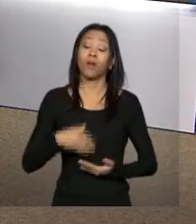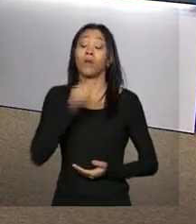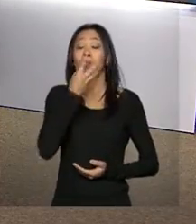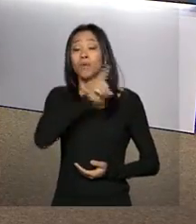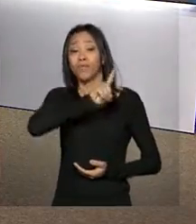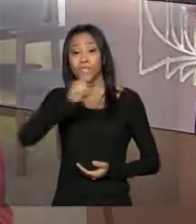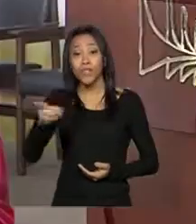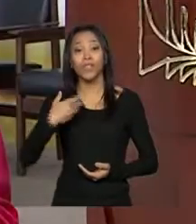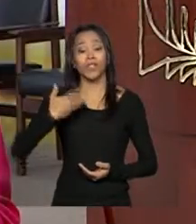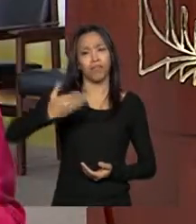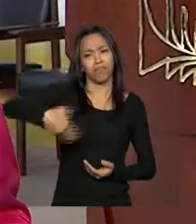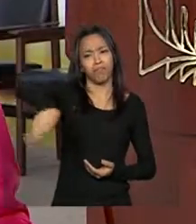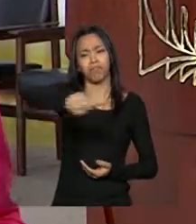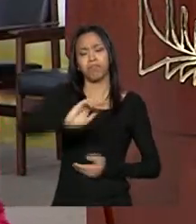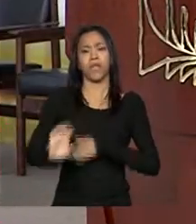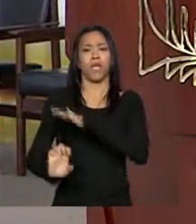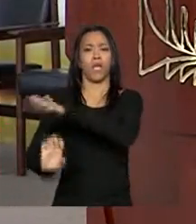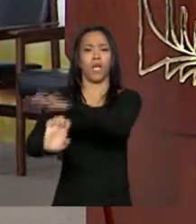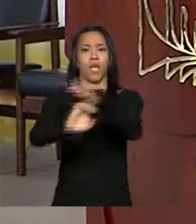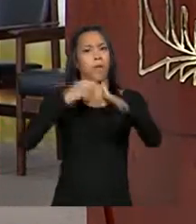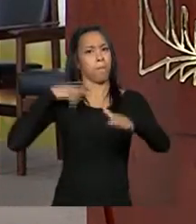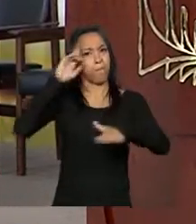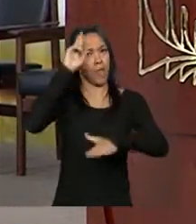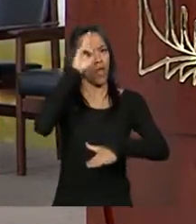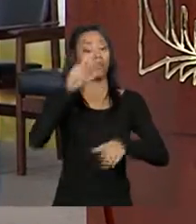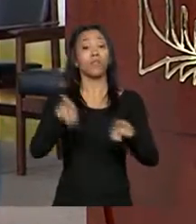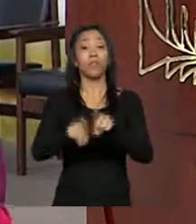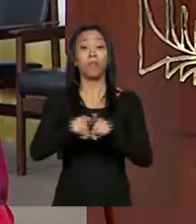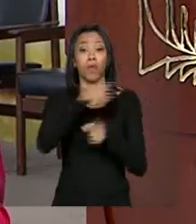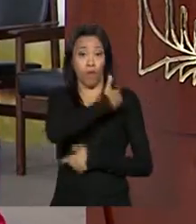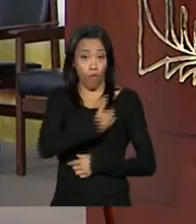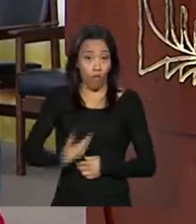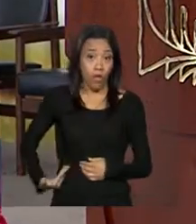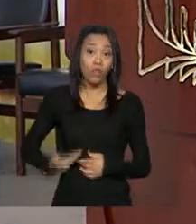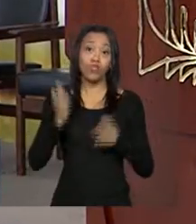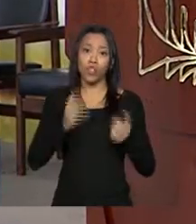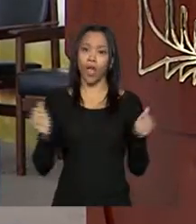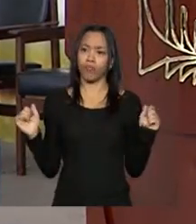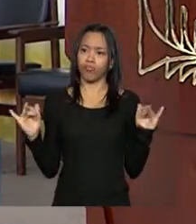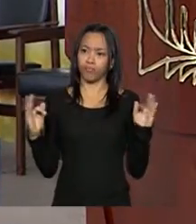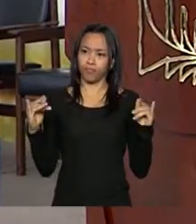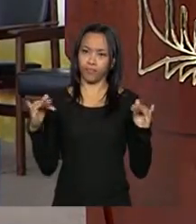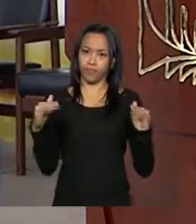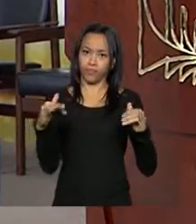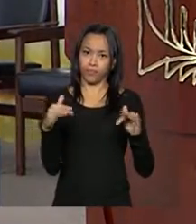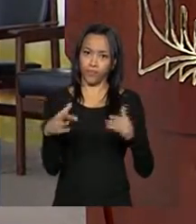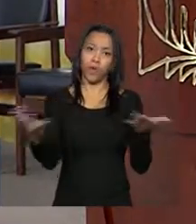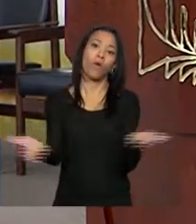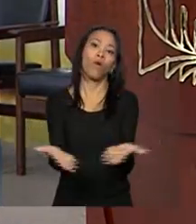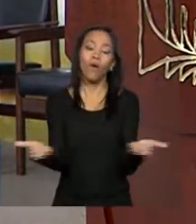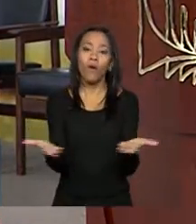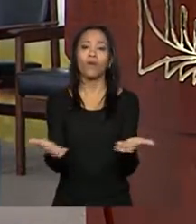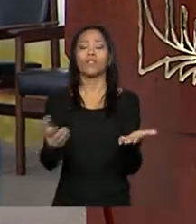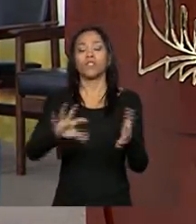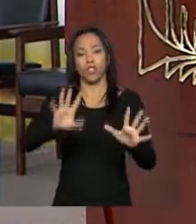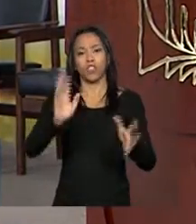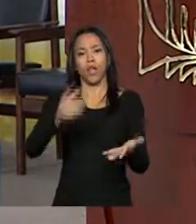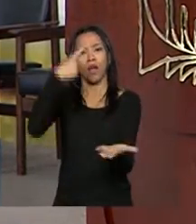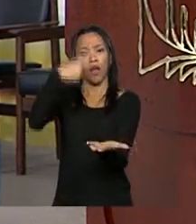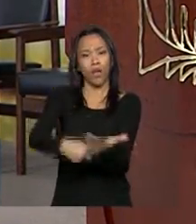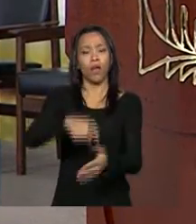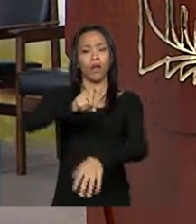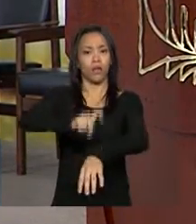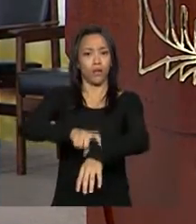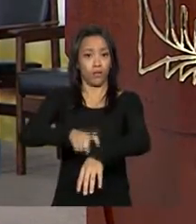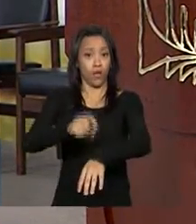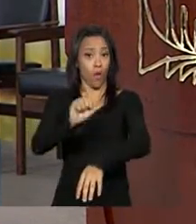Daniele. Empresários, representantes da indústria e do governo já começam a lotar o Salão Nobre aqui do Palácio do Planalto. A cerimônia está marcada para